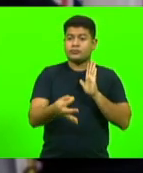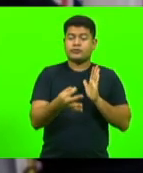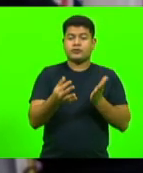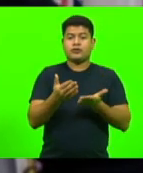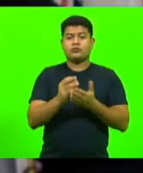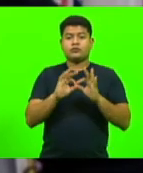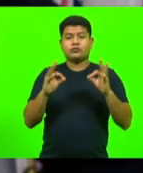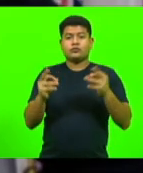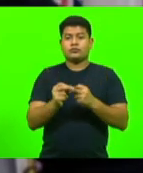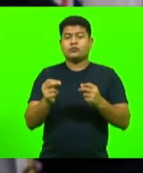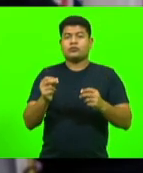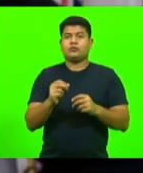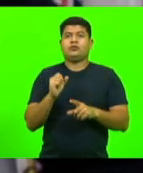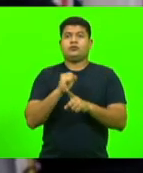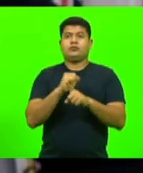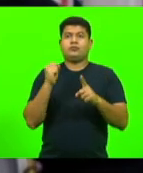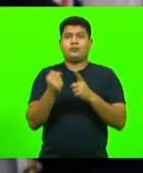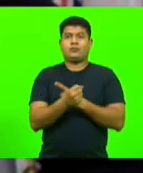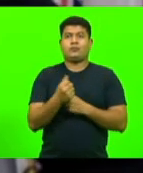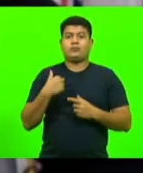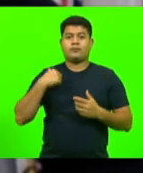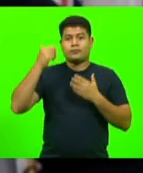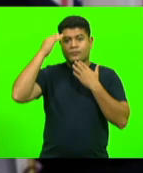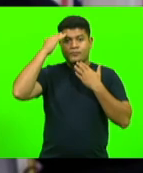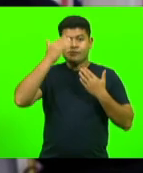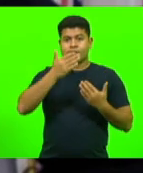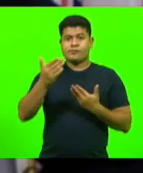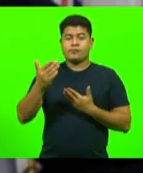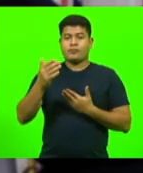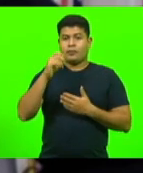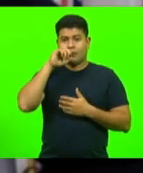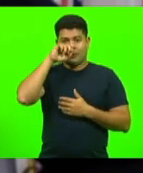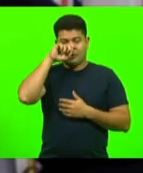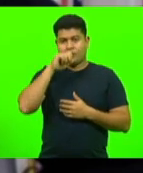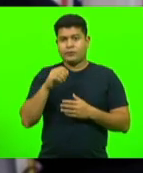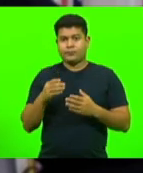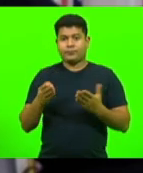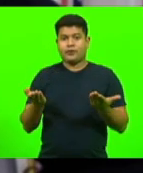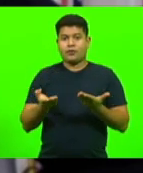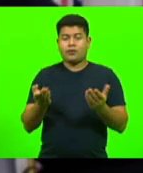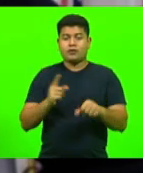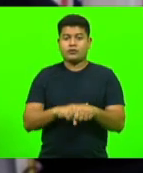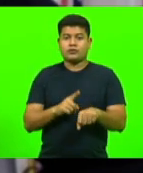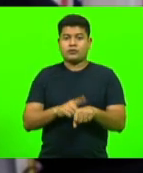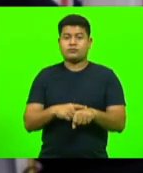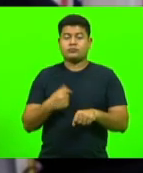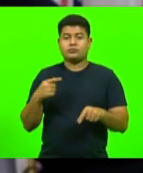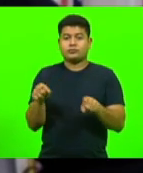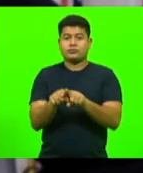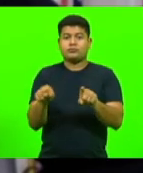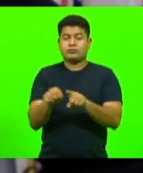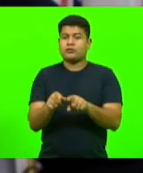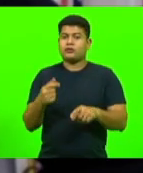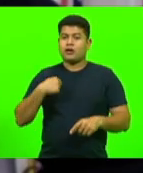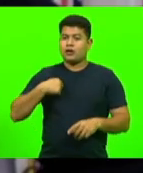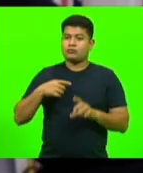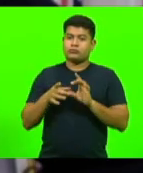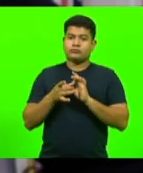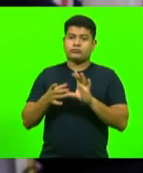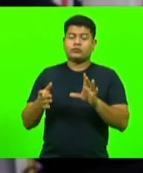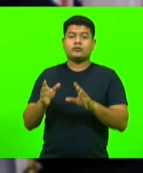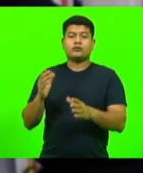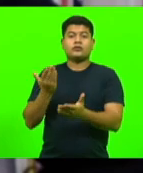sociedade a agradecer essa oportunidade coloco à disposição da alesc os